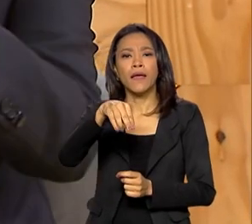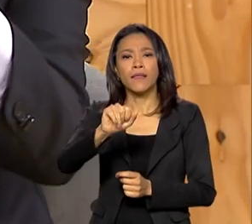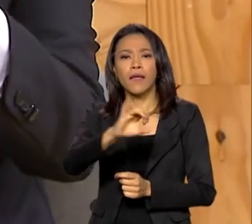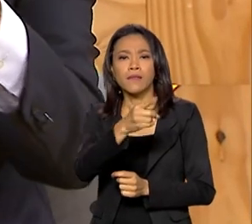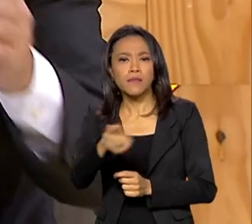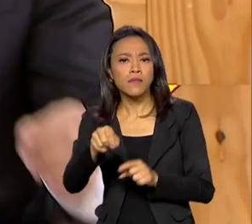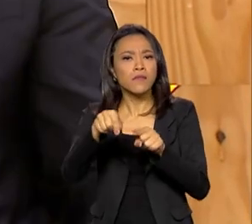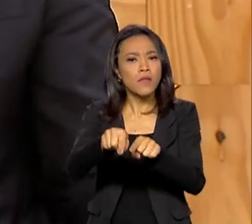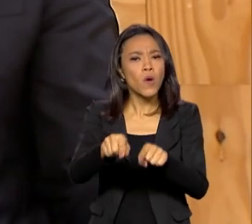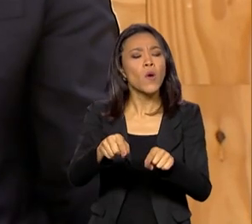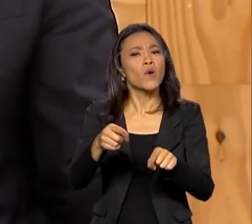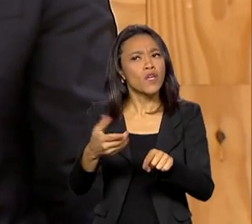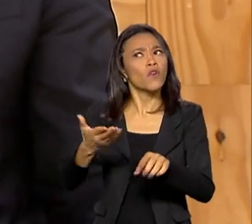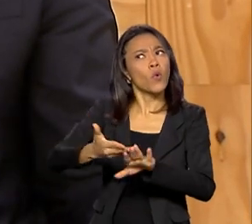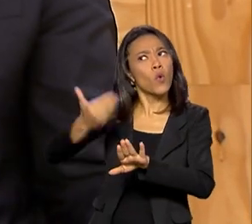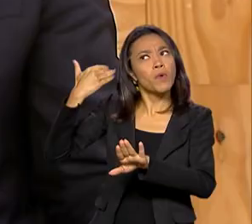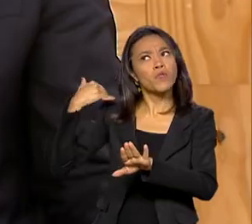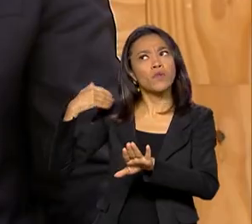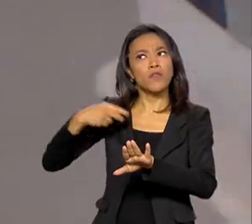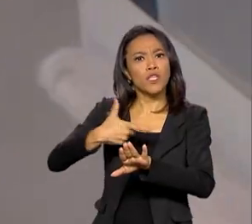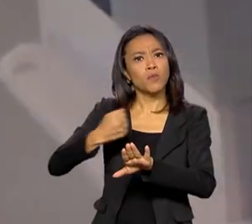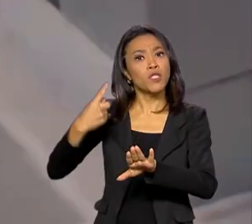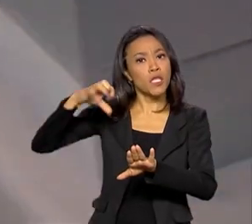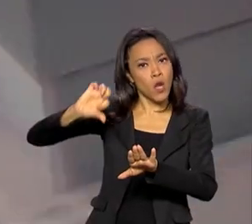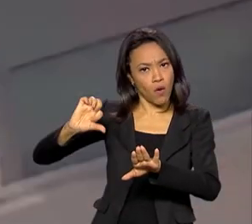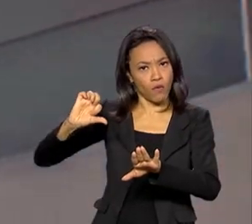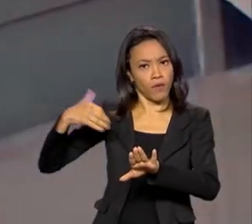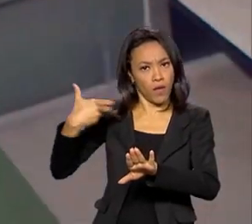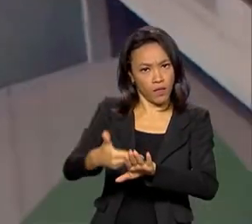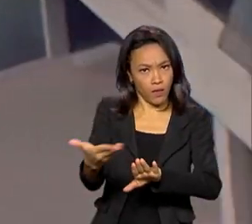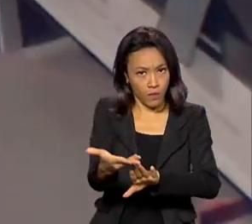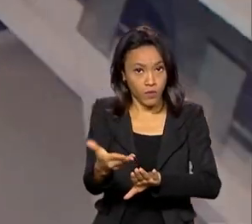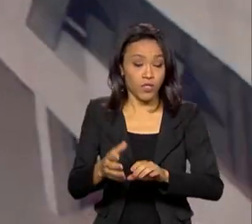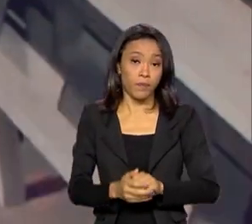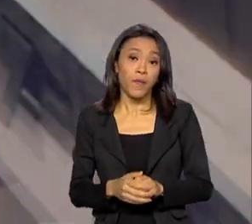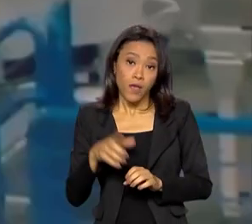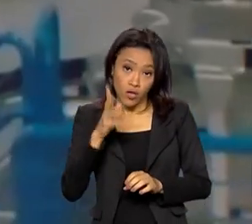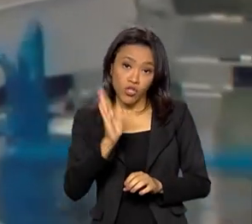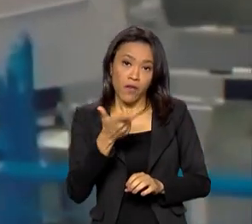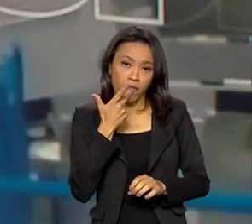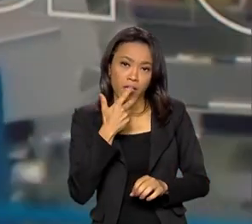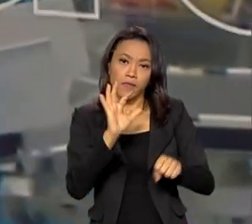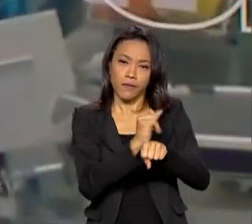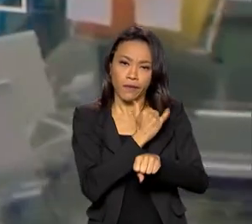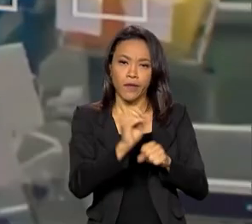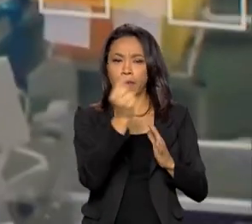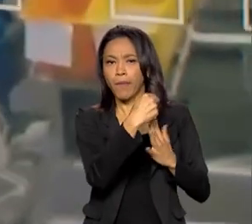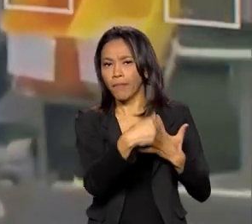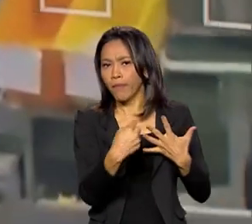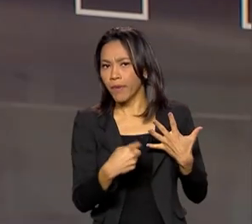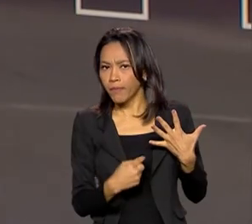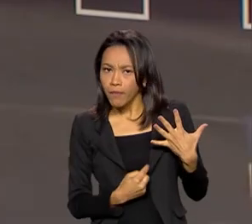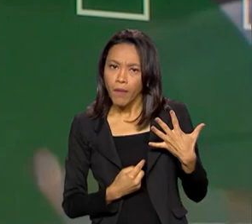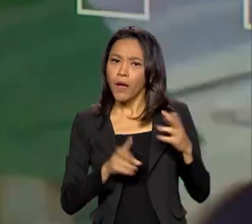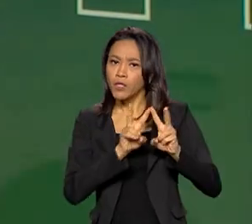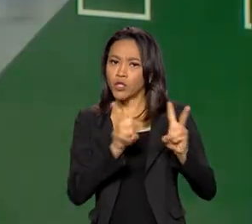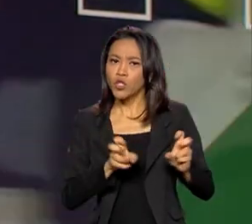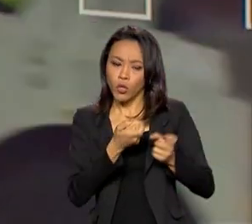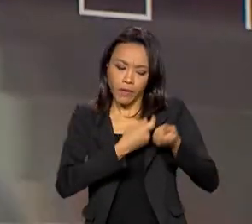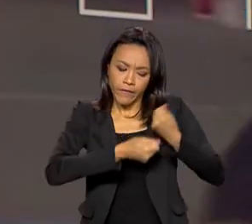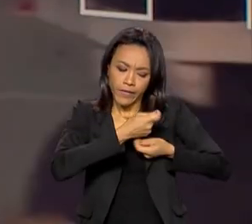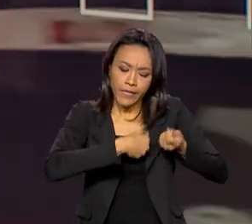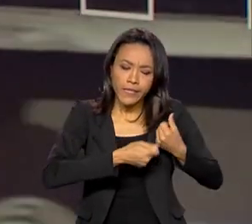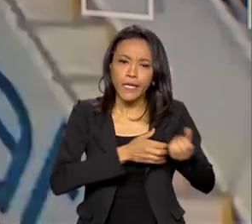desde julho de 2019. Exatamente. Então, além dessas medidas todas que eu já mencionei, na área financeira,